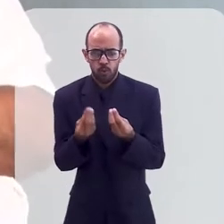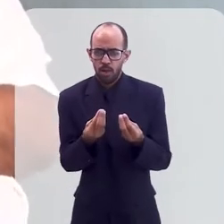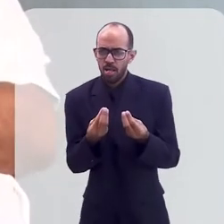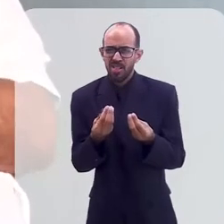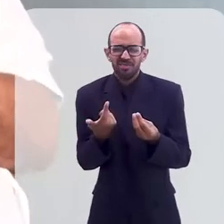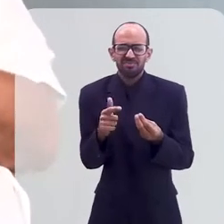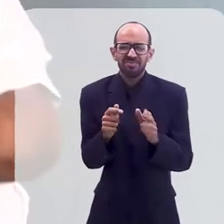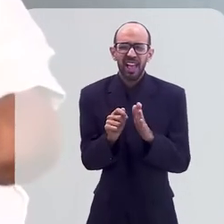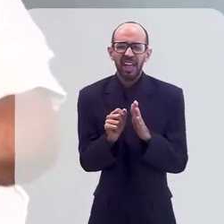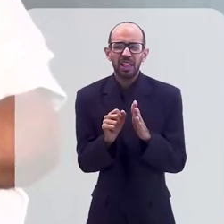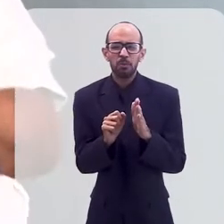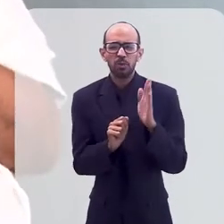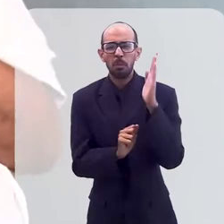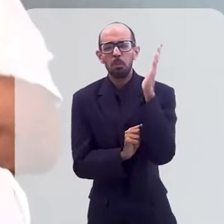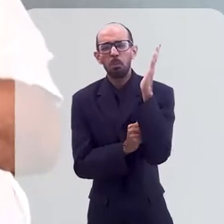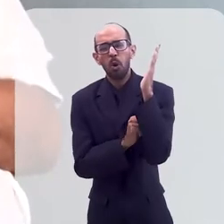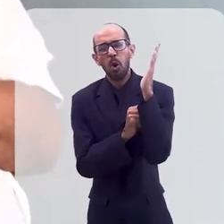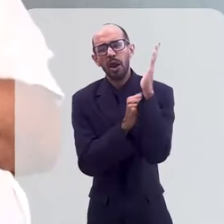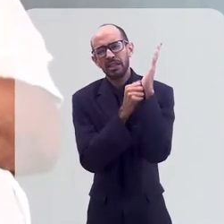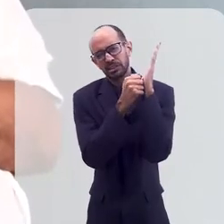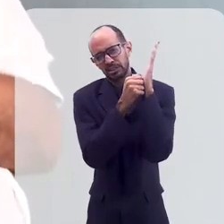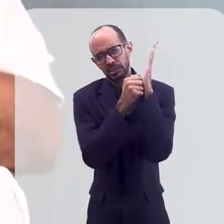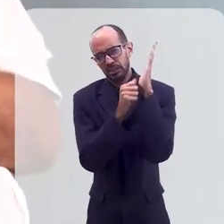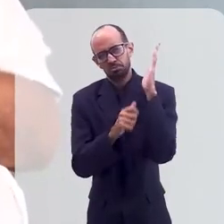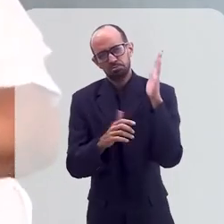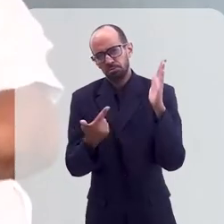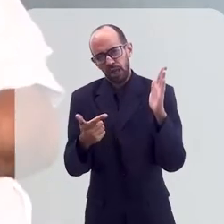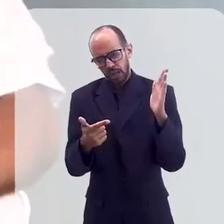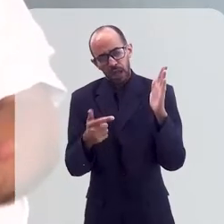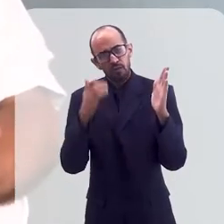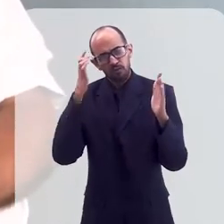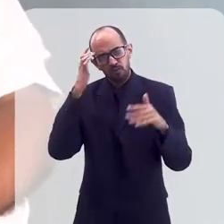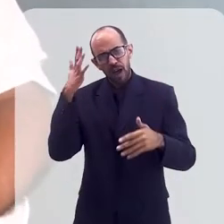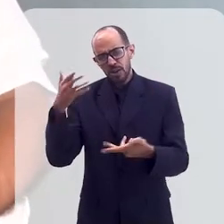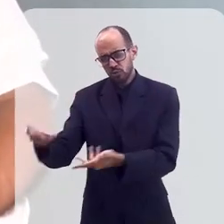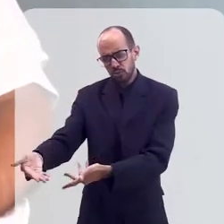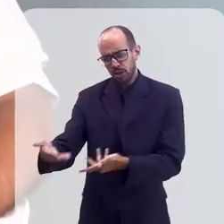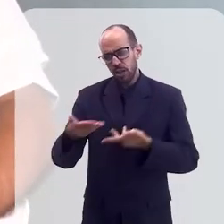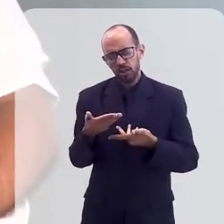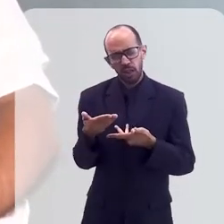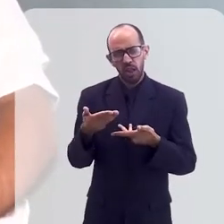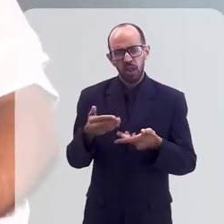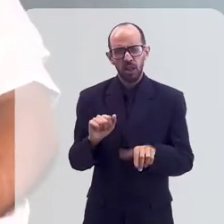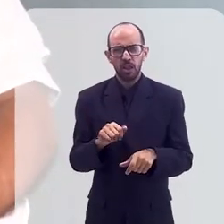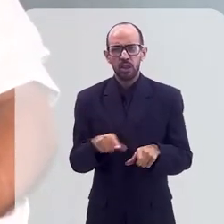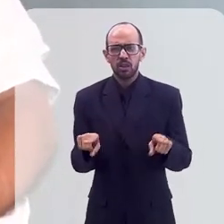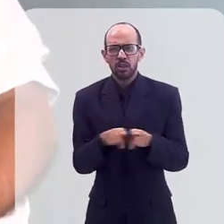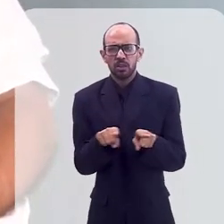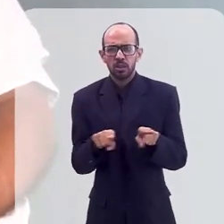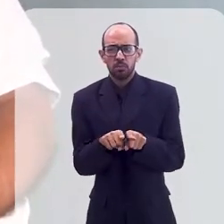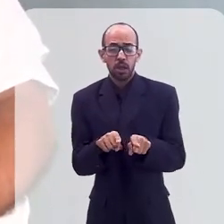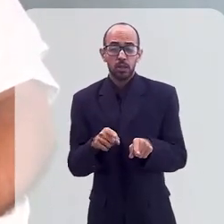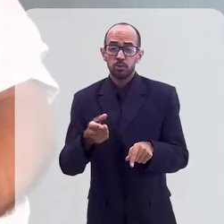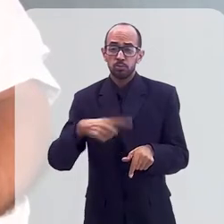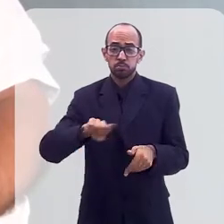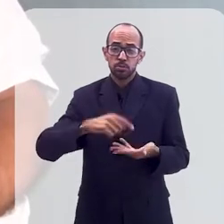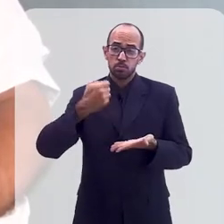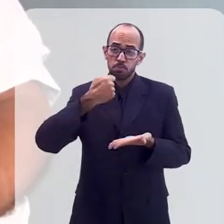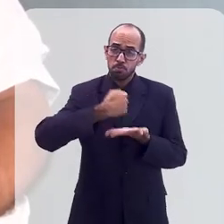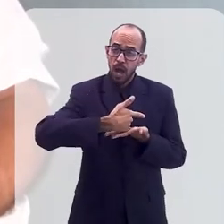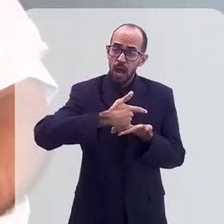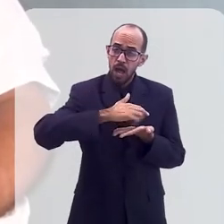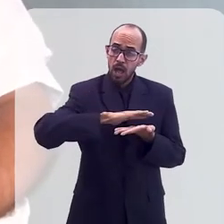sem ter muita burocracia, sabe? Pela forma de ser fácil o atendimento, né? Pelo motivo de não